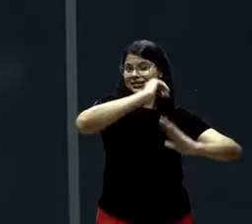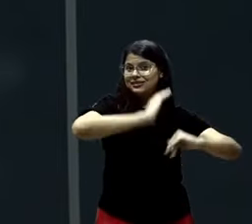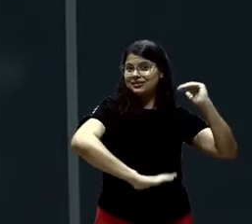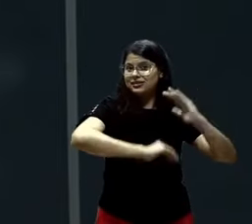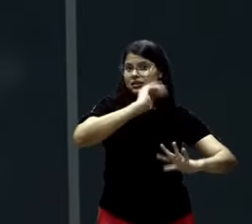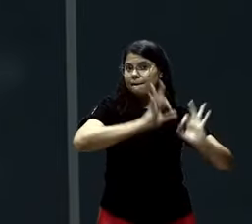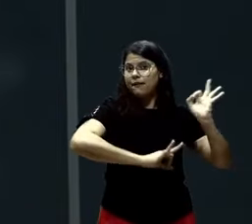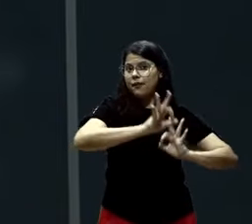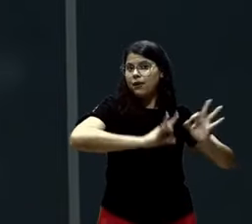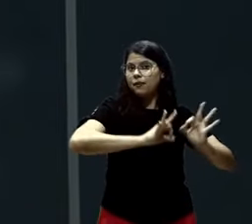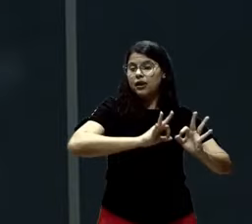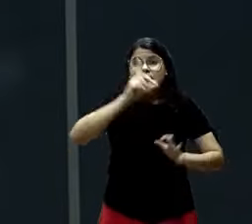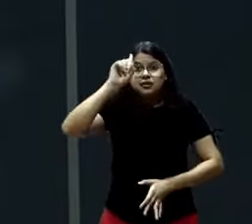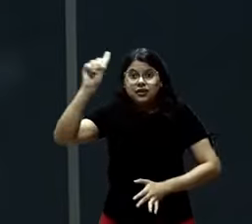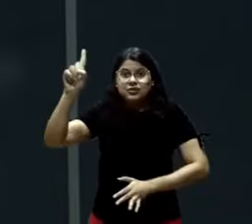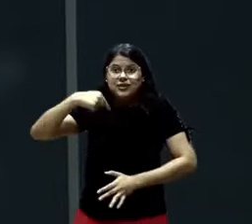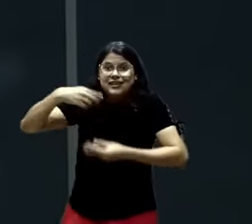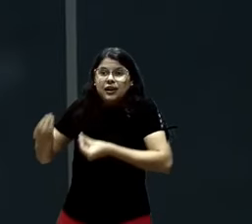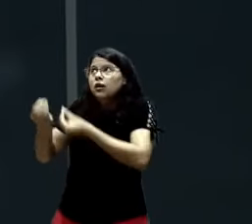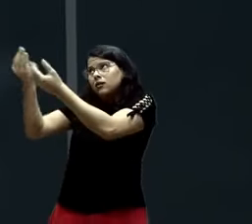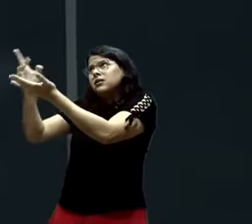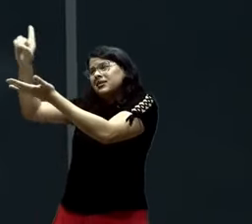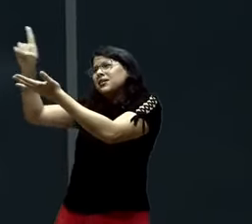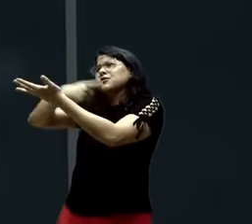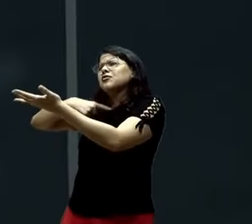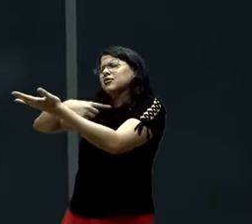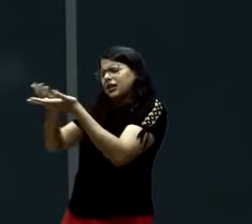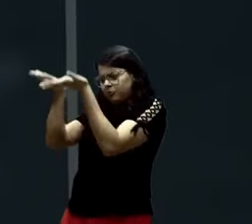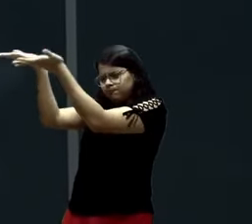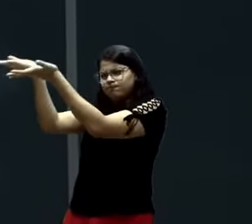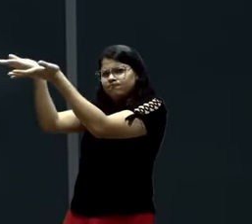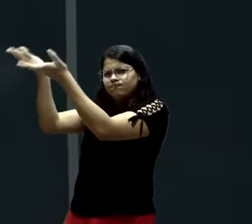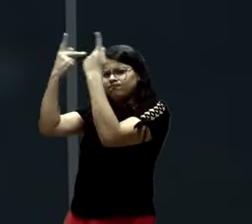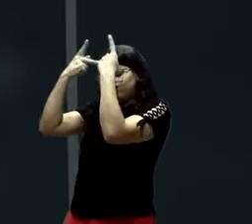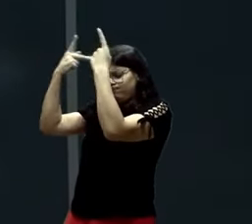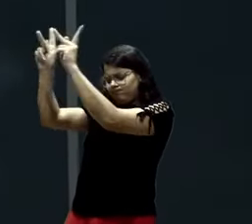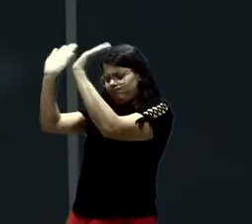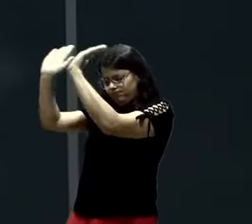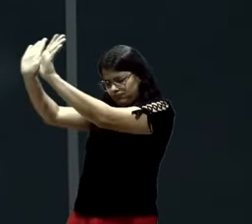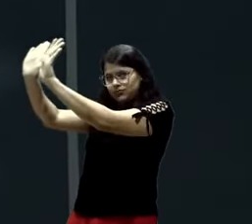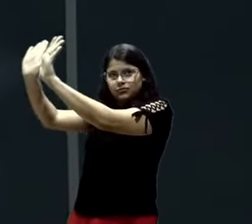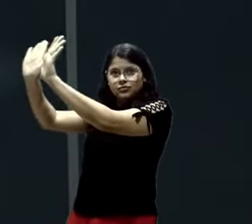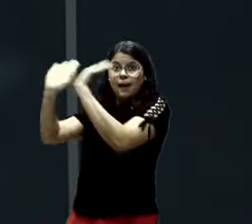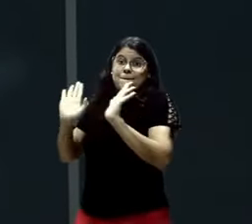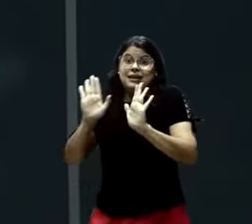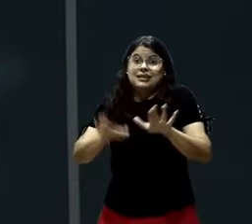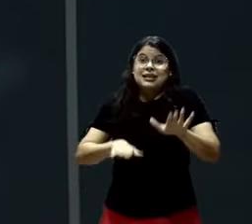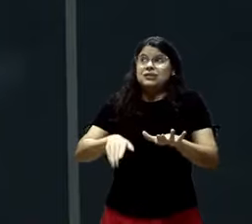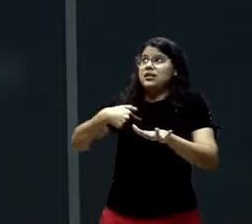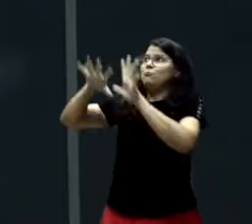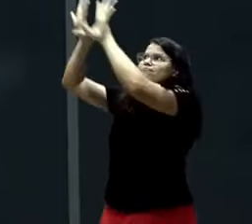E tem dia que eu entrego: sua vontade, Jesus, faça a sua vontade. E tem dia que eu